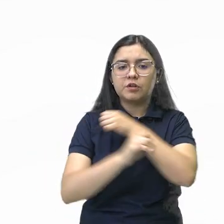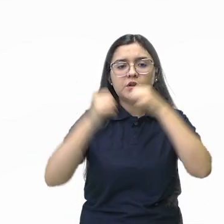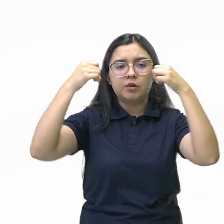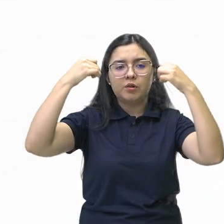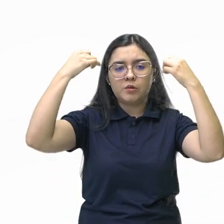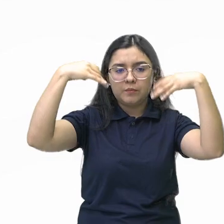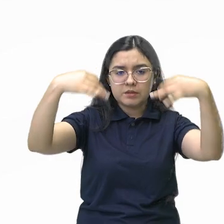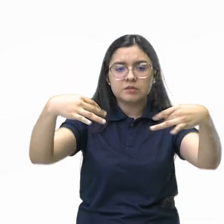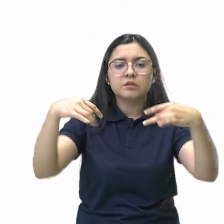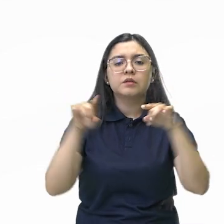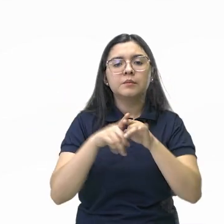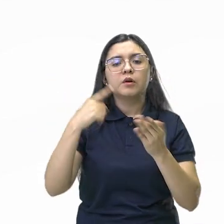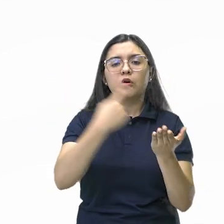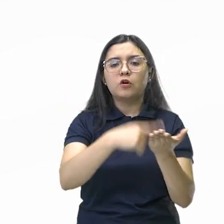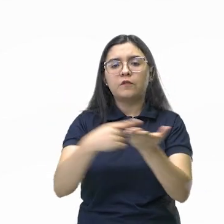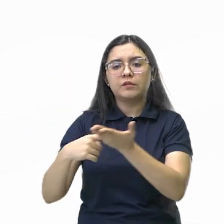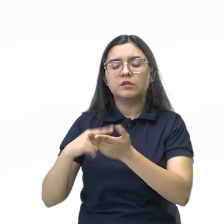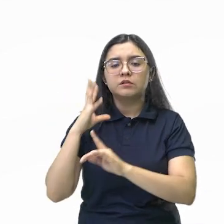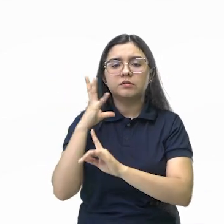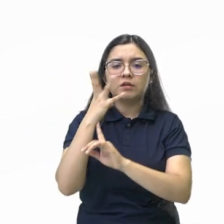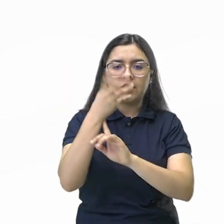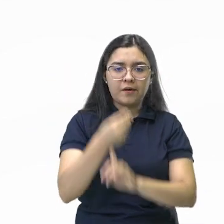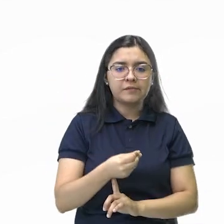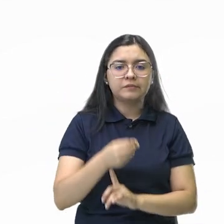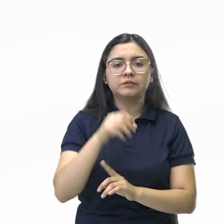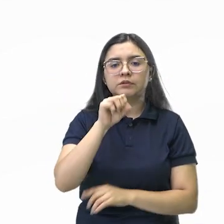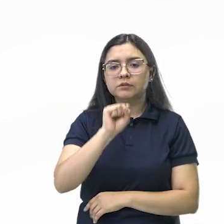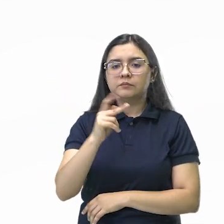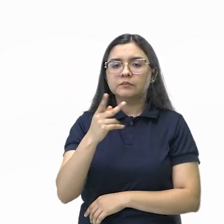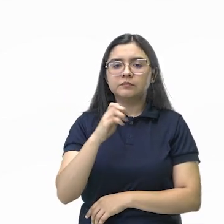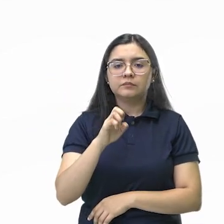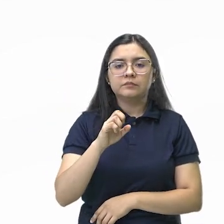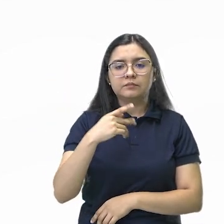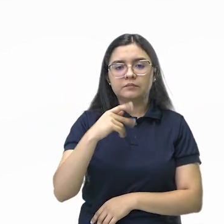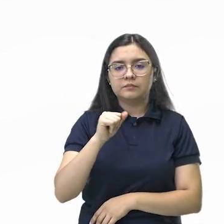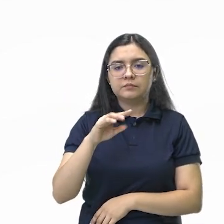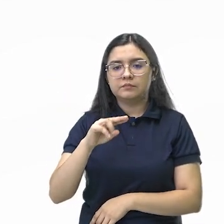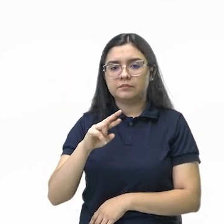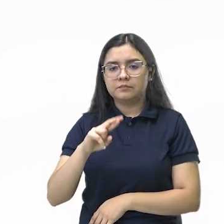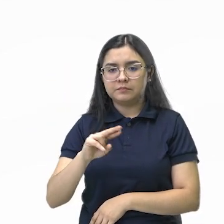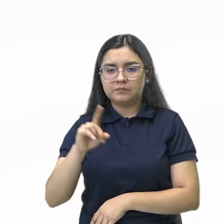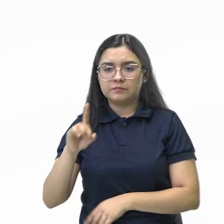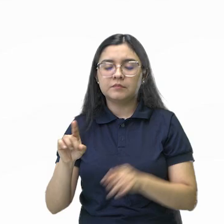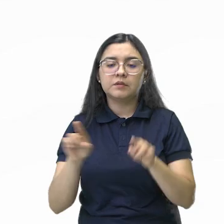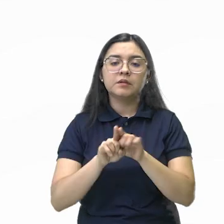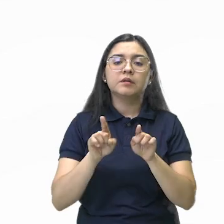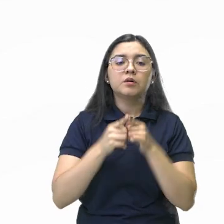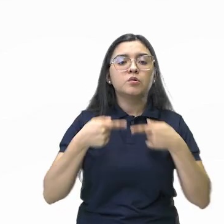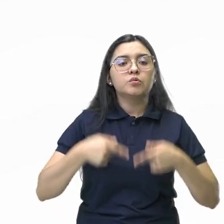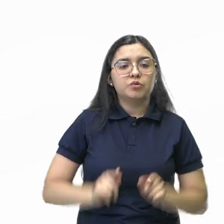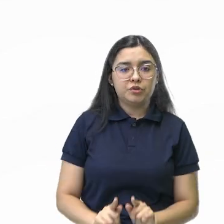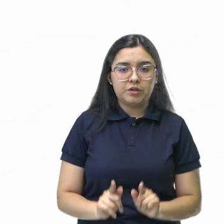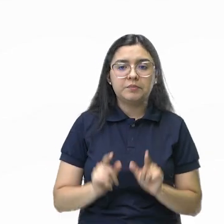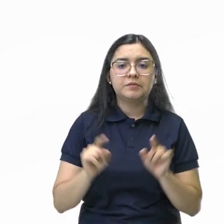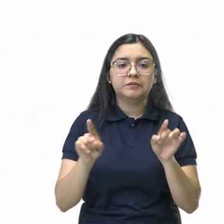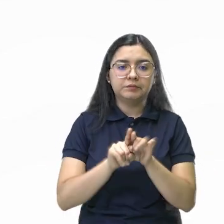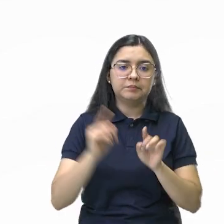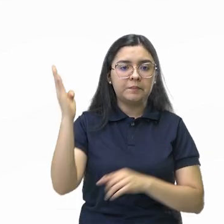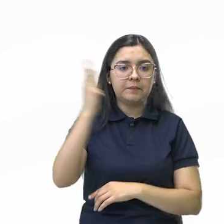de iluminação e convidando artistas como Sherpa Tifeiro, os gêmeos, que são